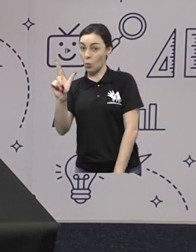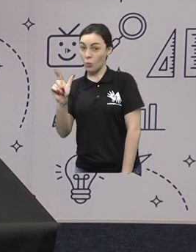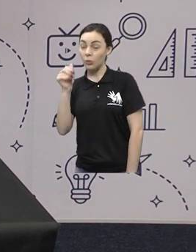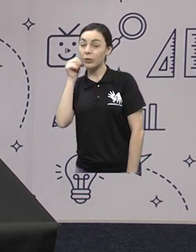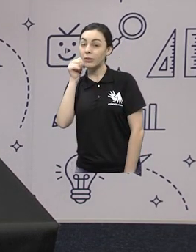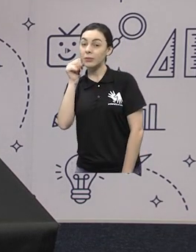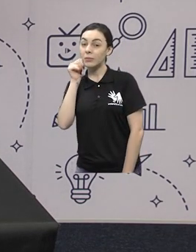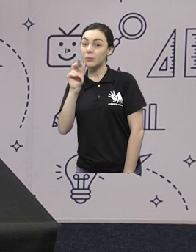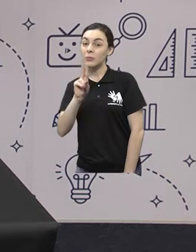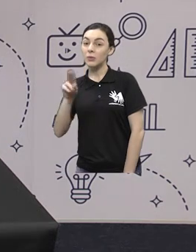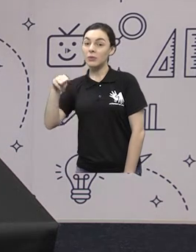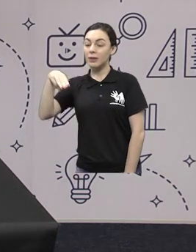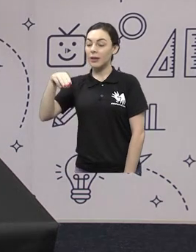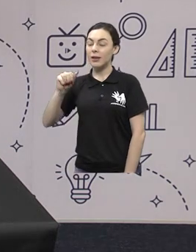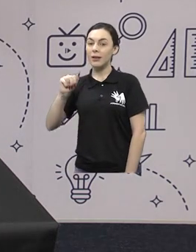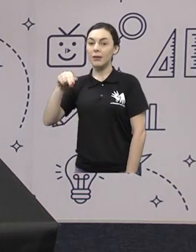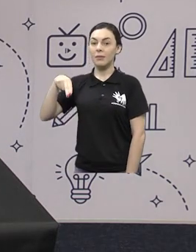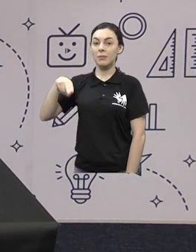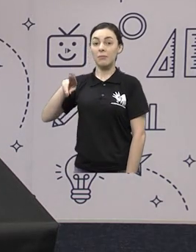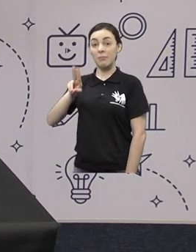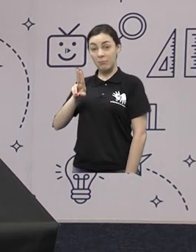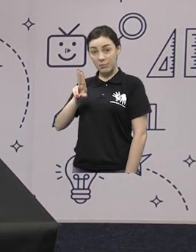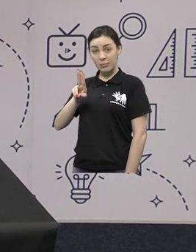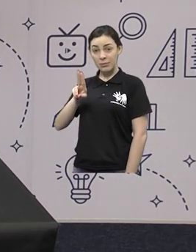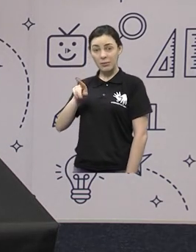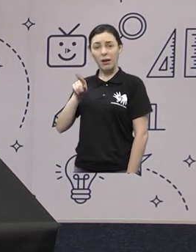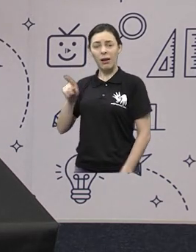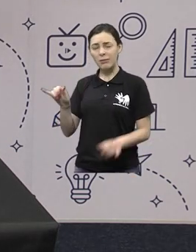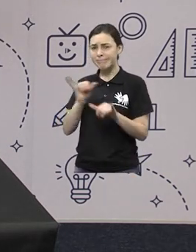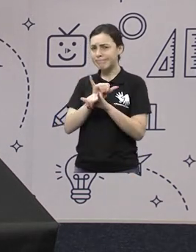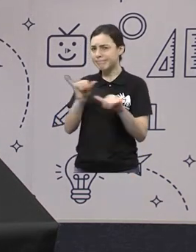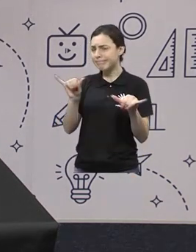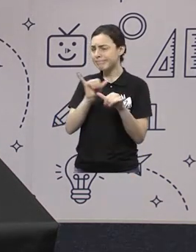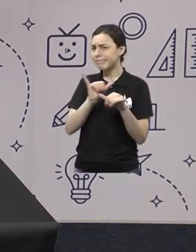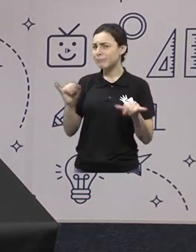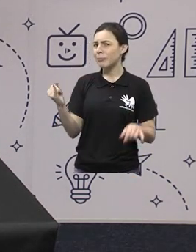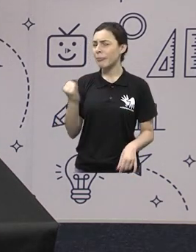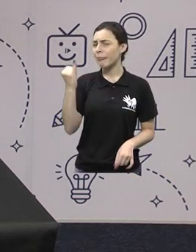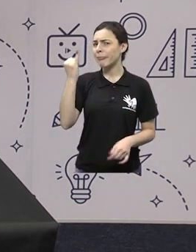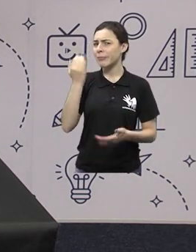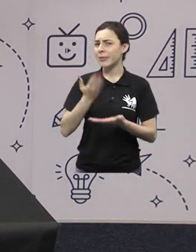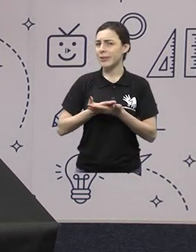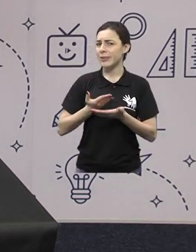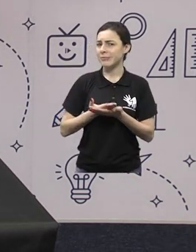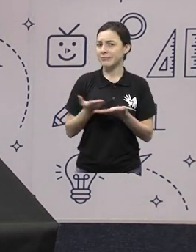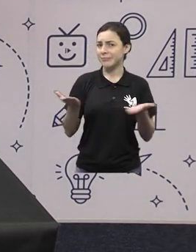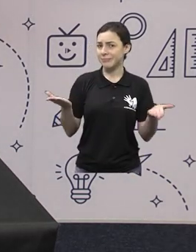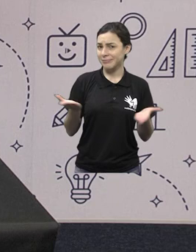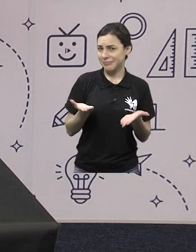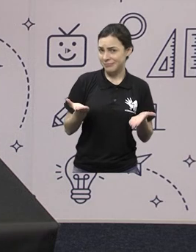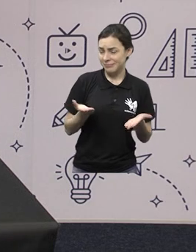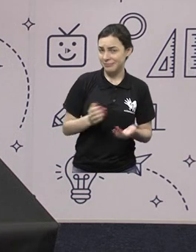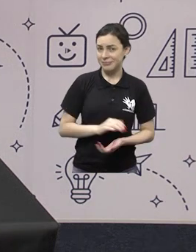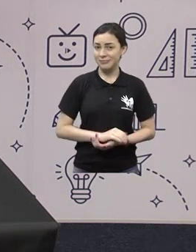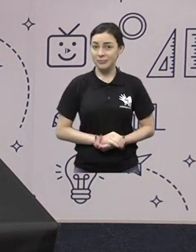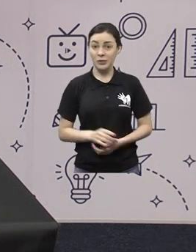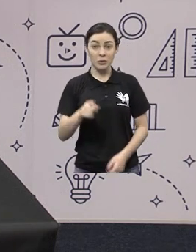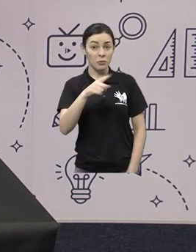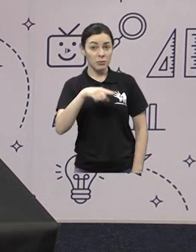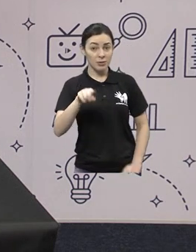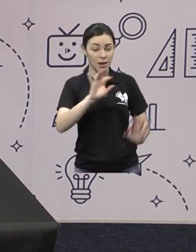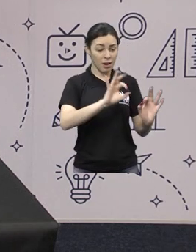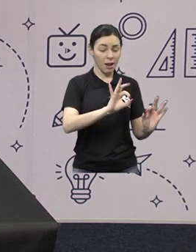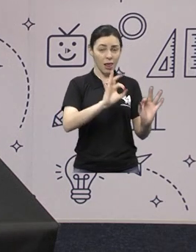O vídeo da Malu. Ela veio dar mais uma informação para a nossa aula de hoje.